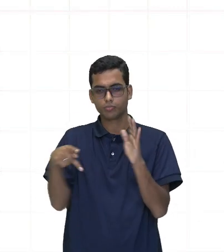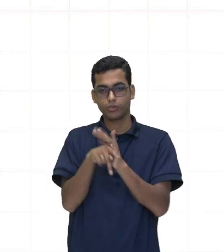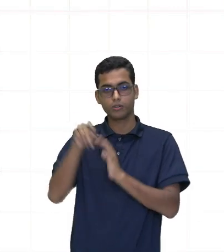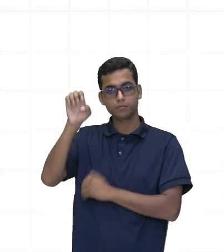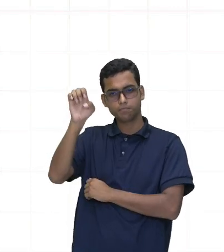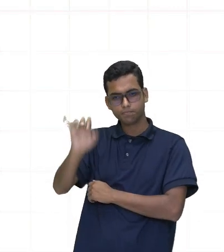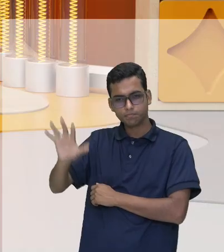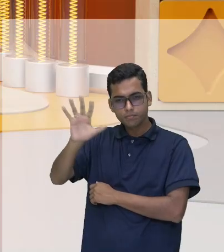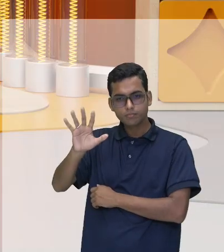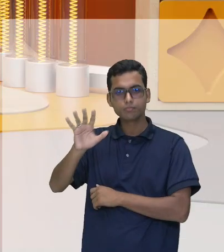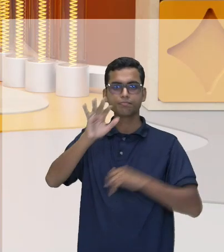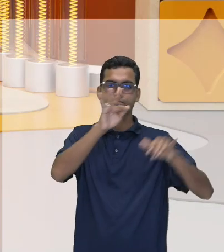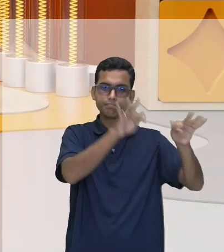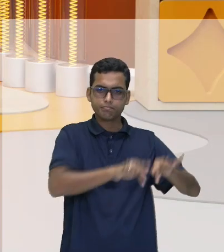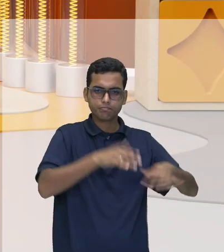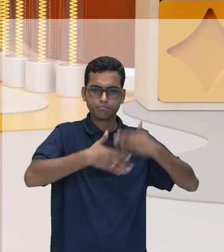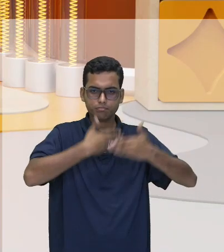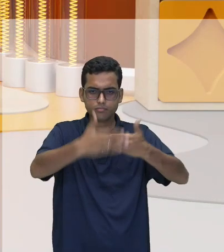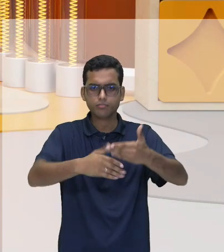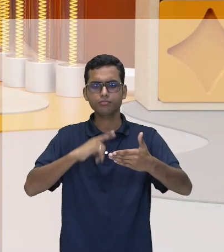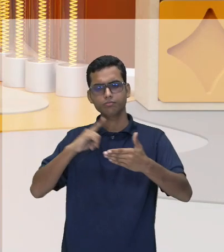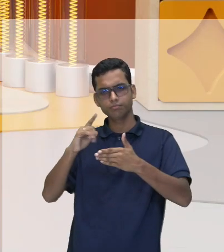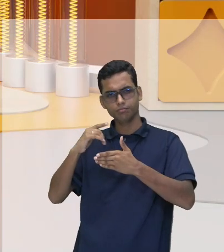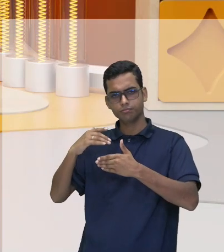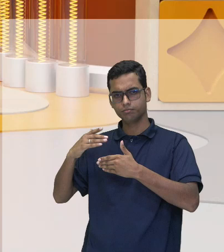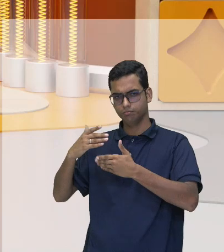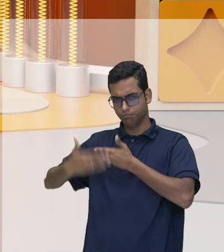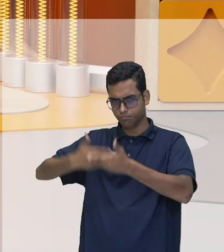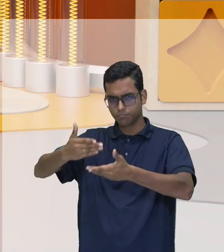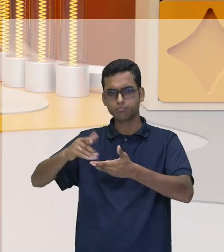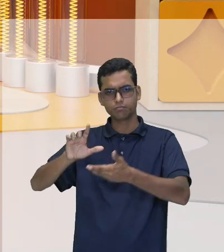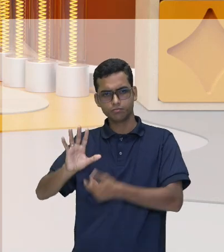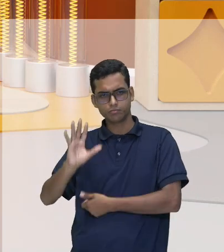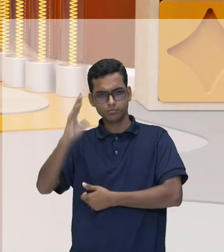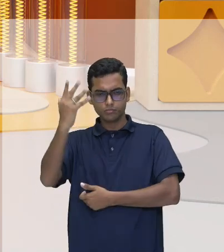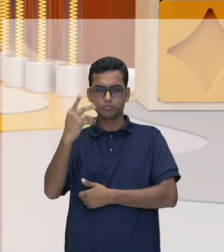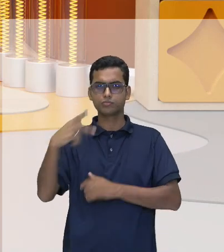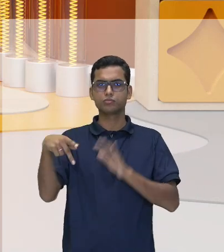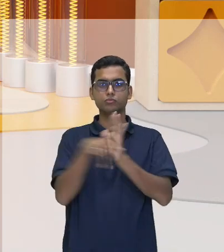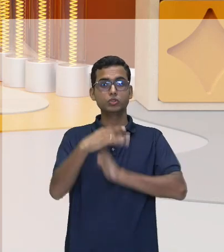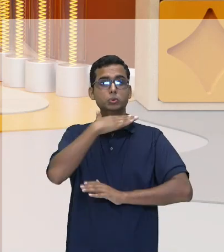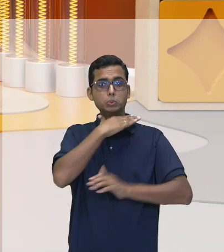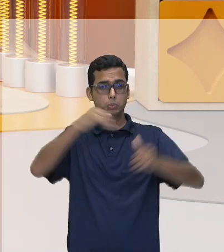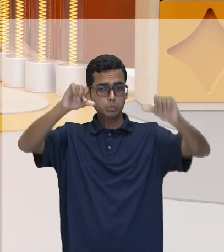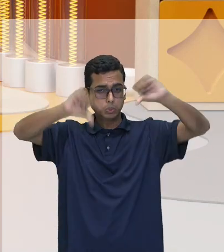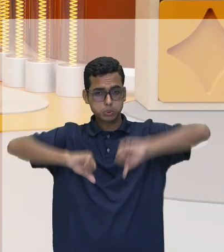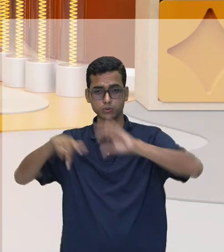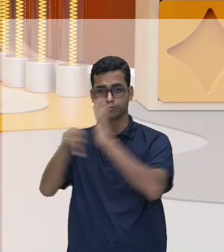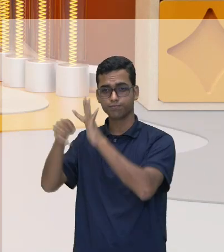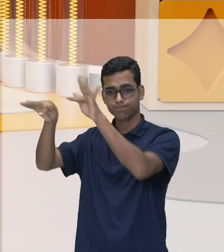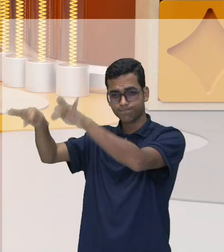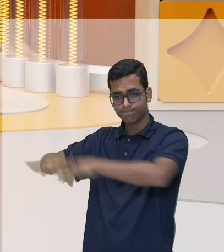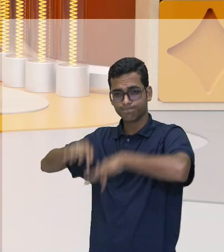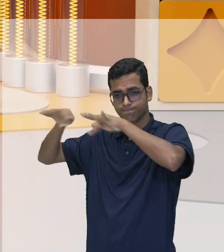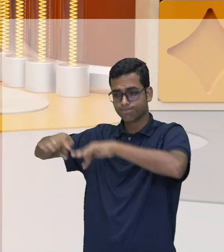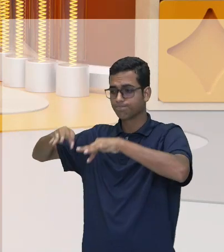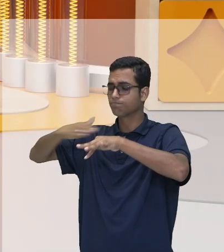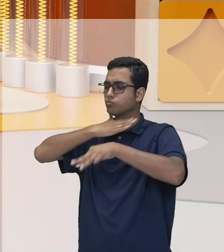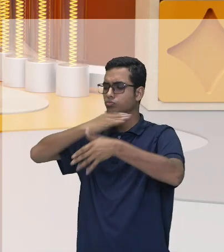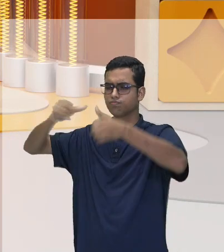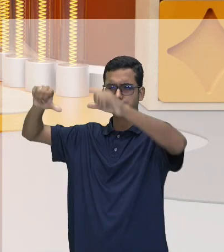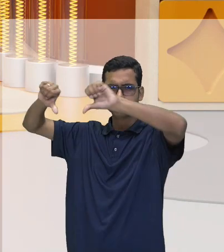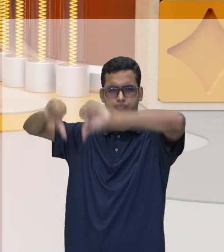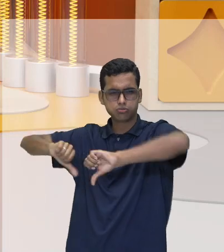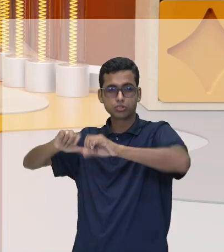toda a carga tributária da França, não tinham privilégios. E quem não pagava isso era a nobreza e o clero,